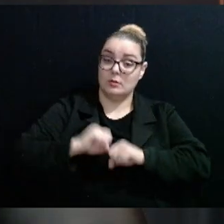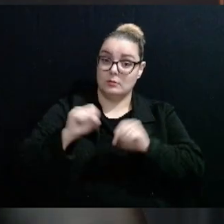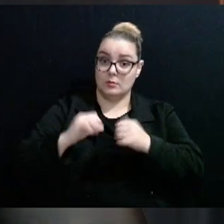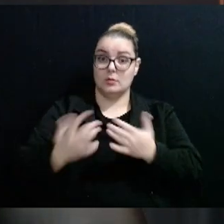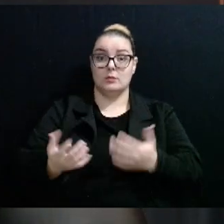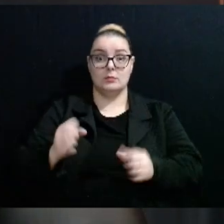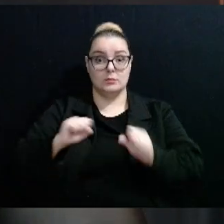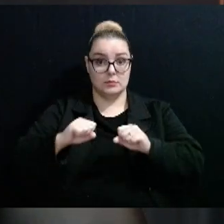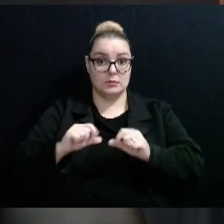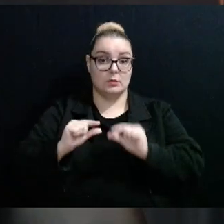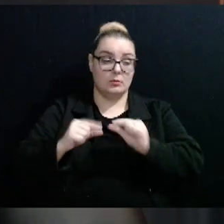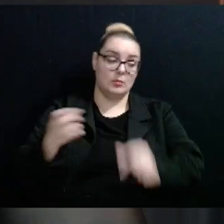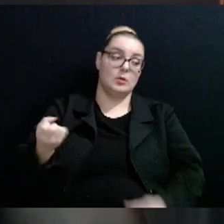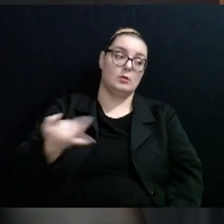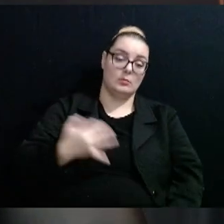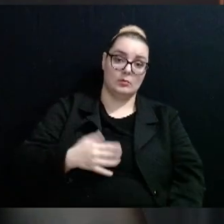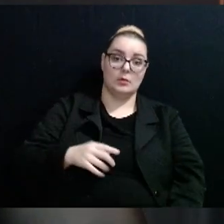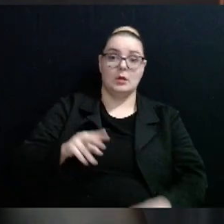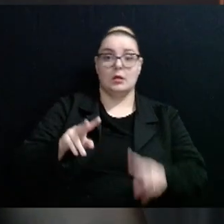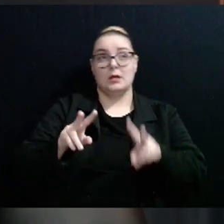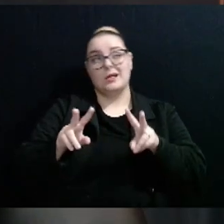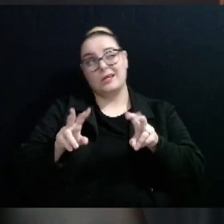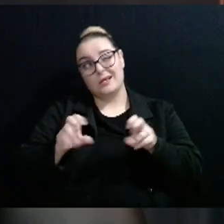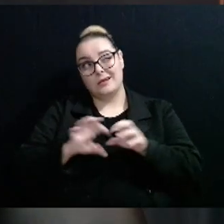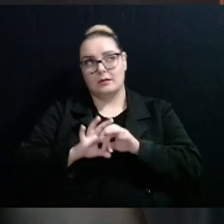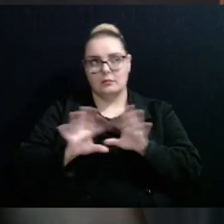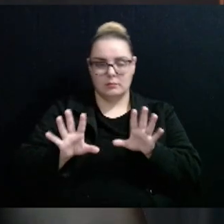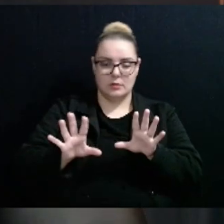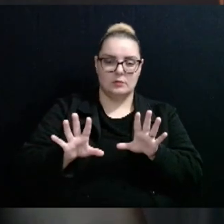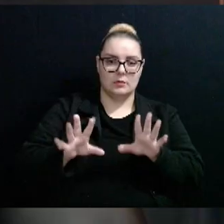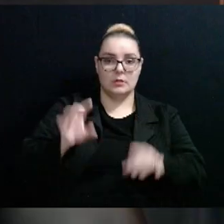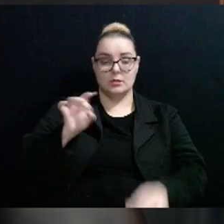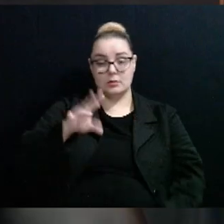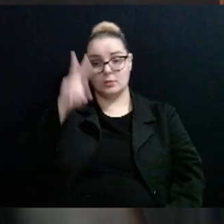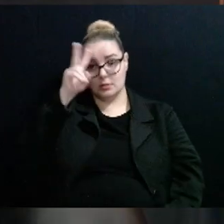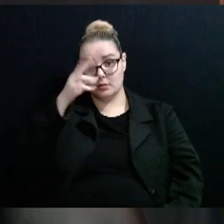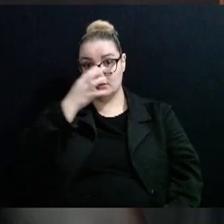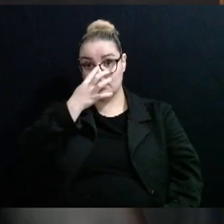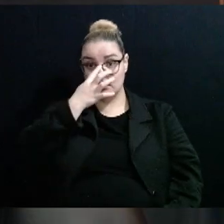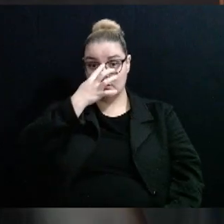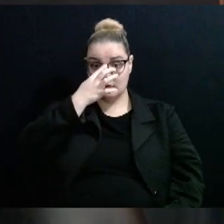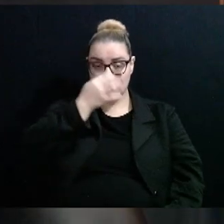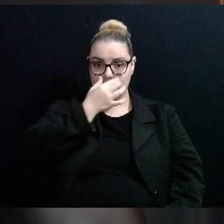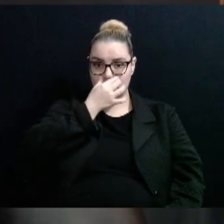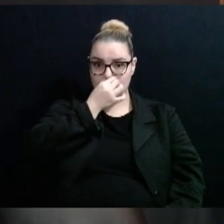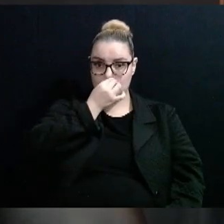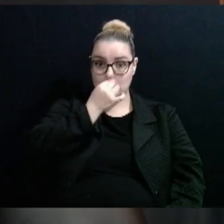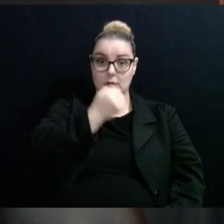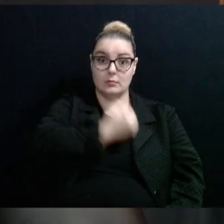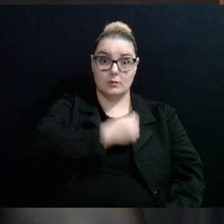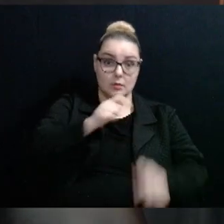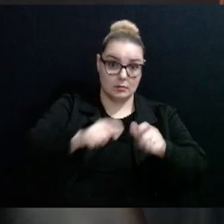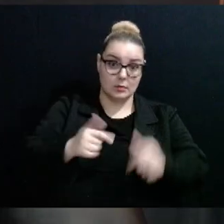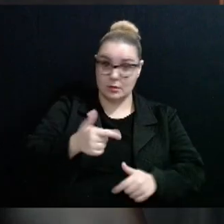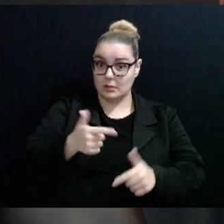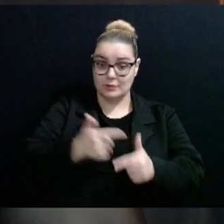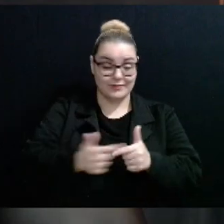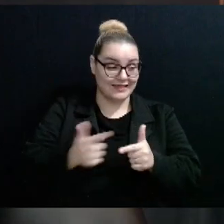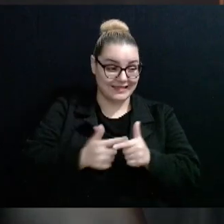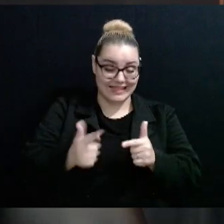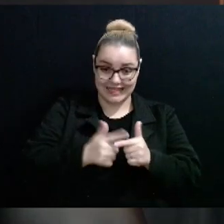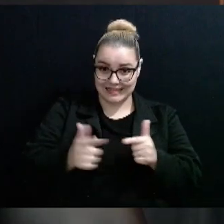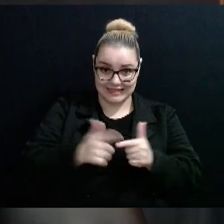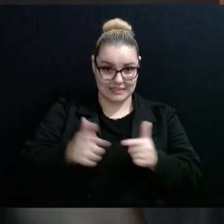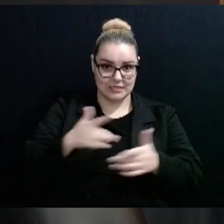quantidade que seria a permitida. E só lembrando que isso é um número para pessoas, né, que não têm nenhum problema de saúde. Para os pacientes que já têm